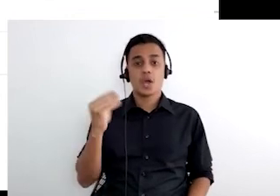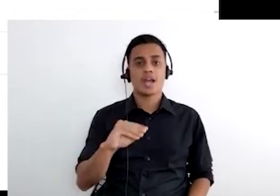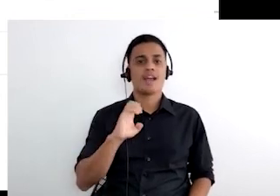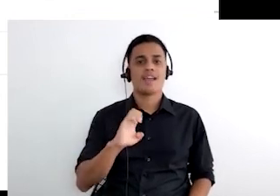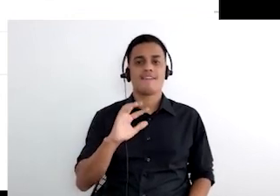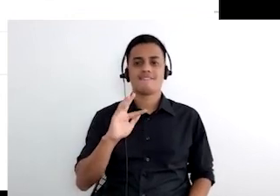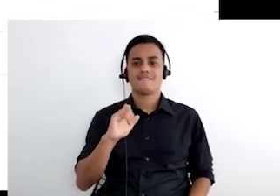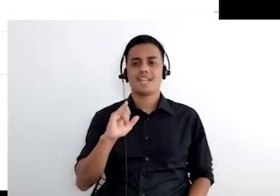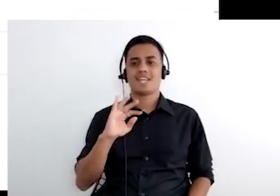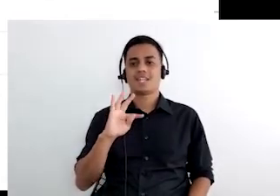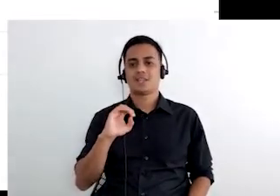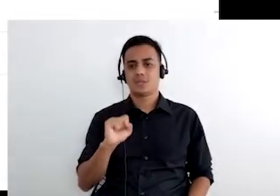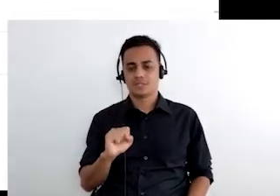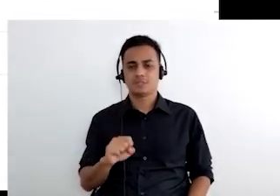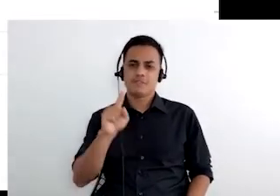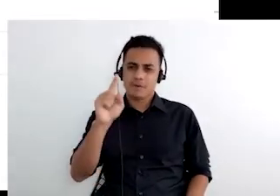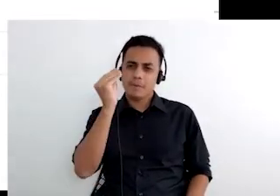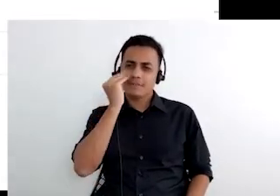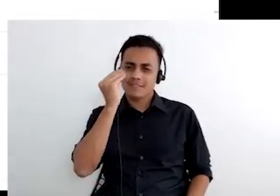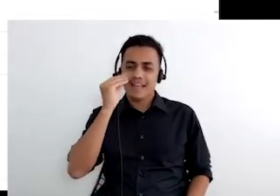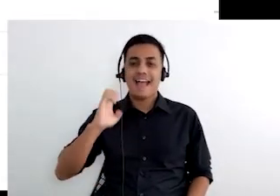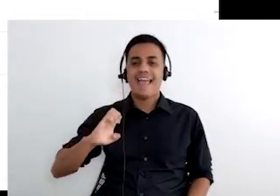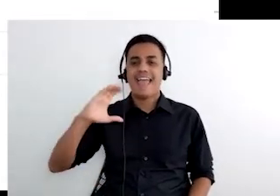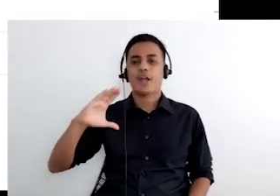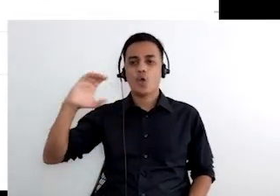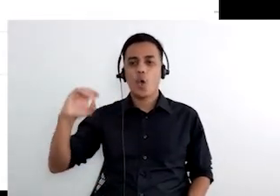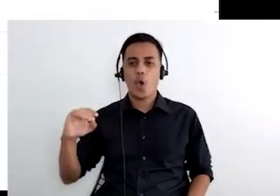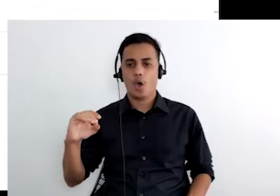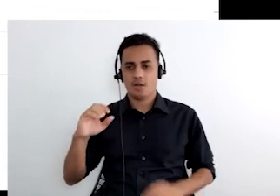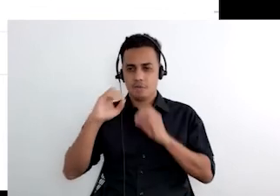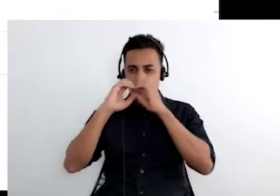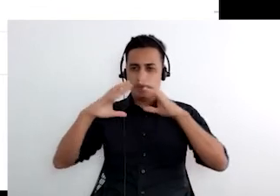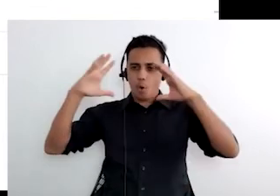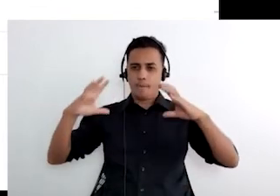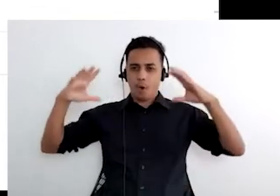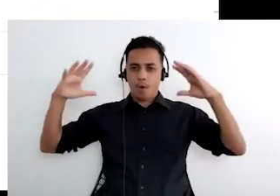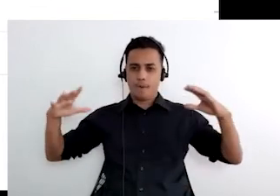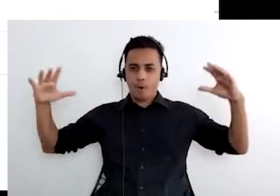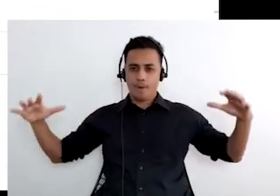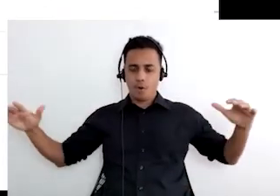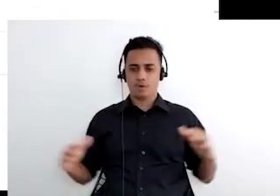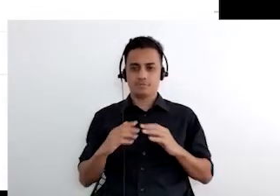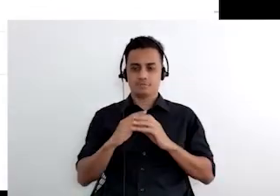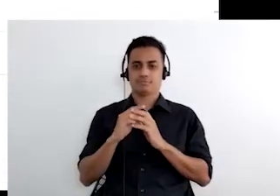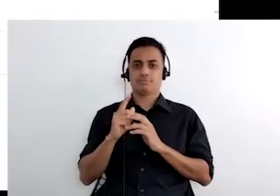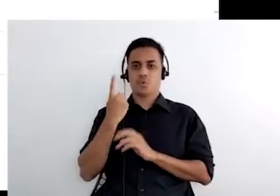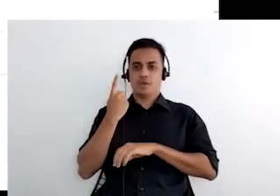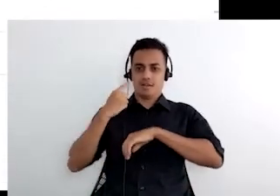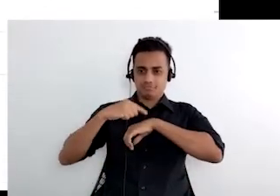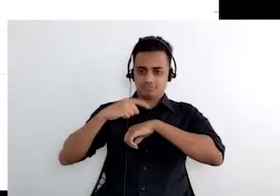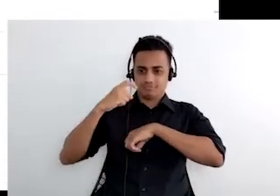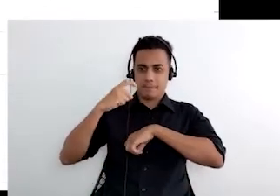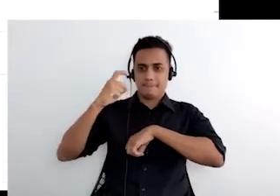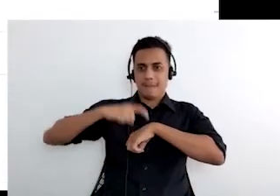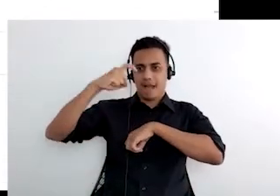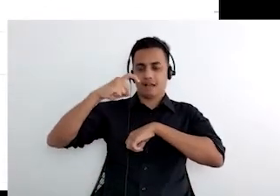efeito. Nesse caso, vamos testar um efeito de eco. Com um efeito de eco, vamos tocar